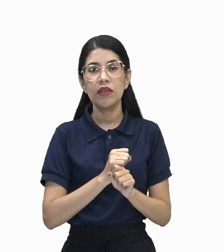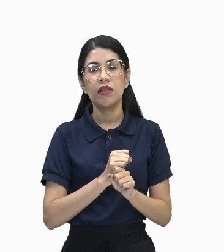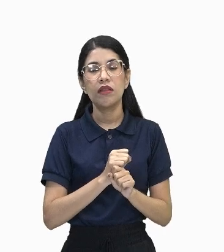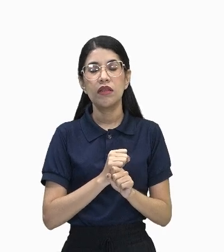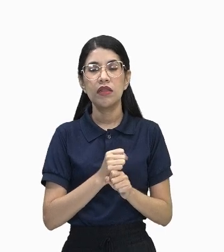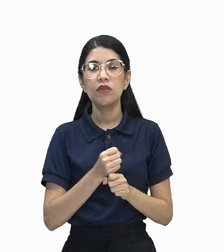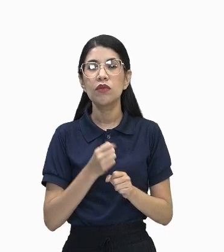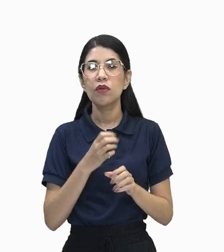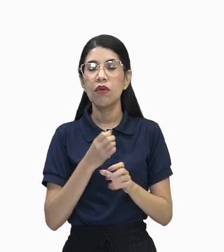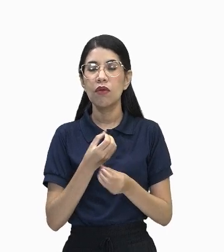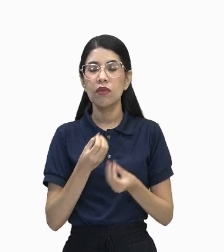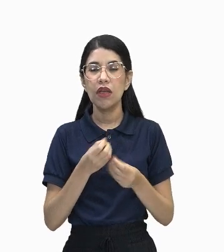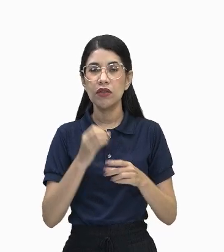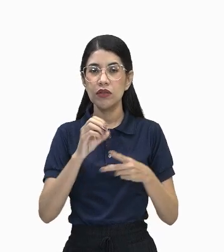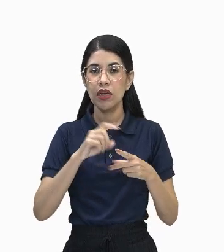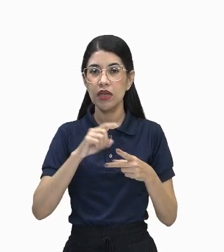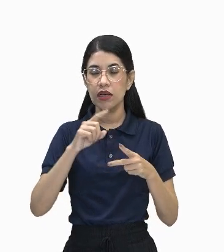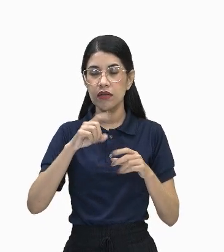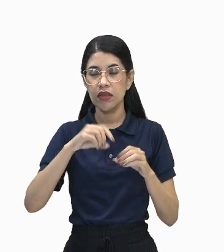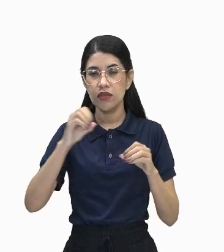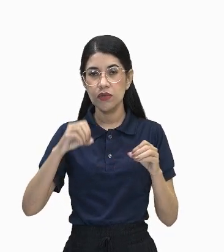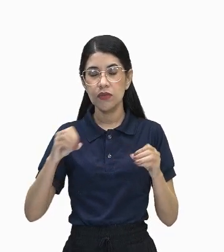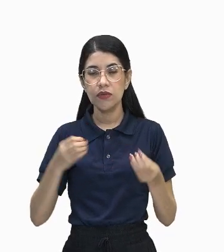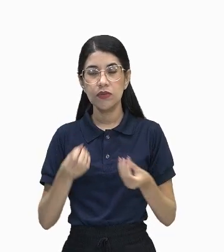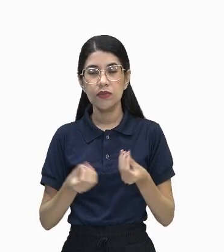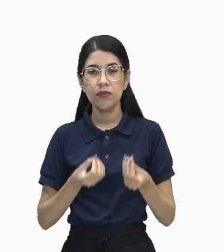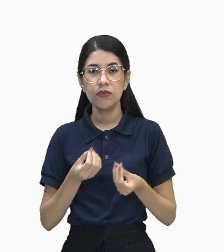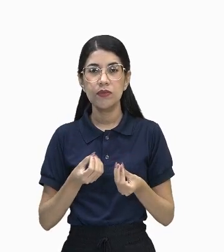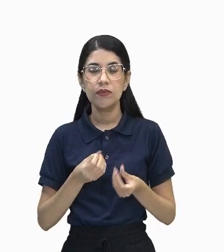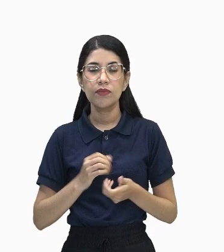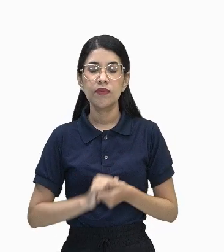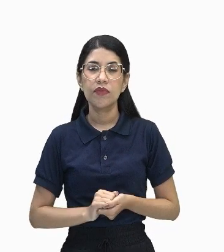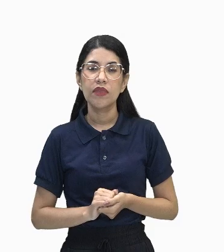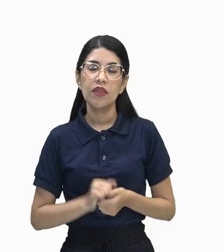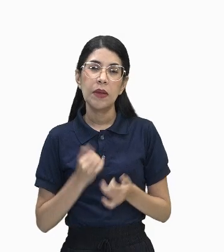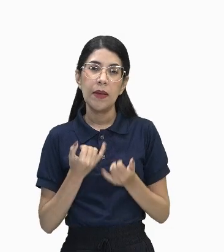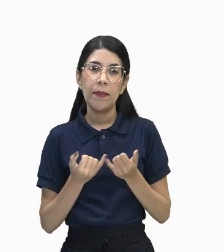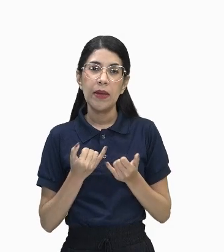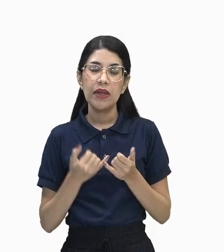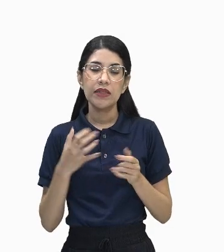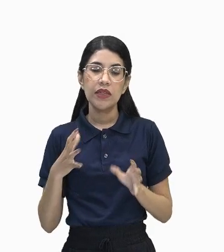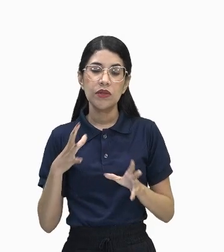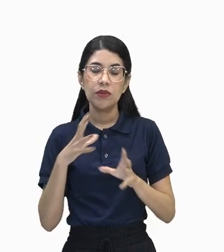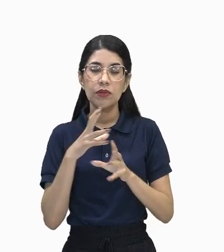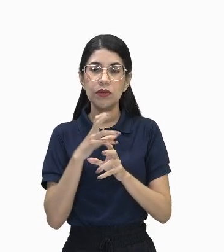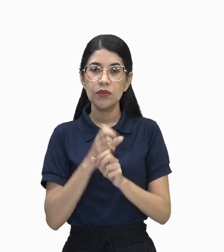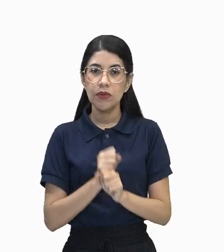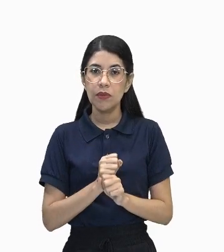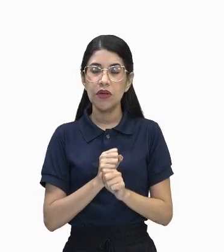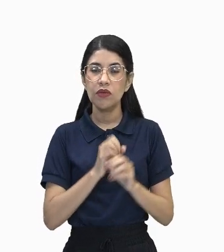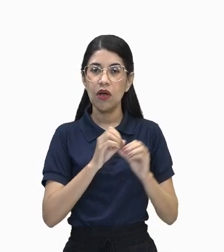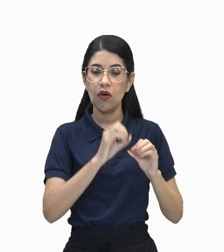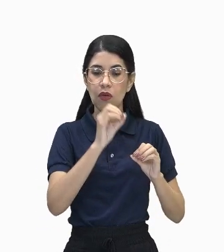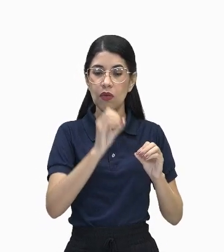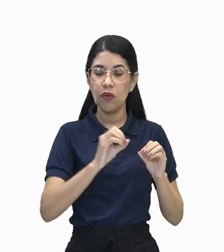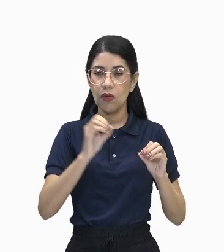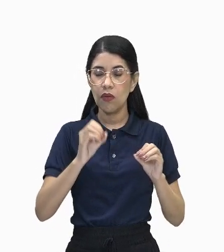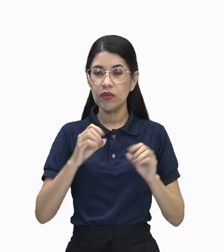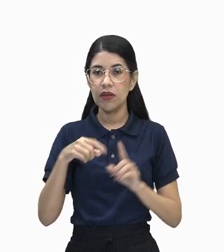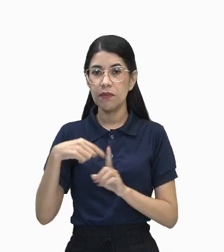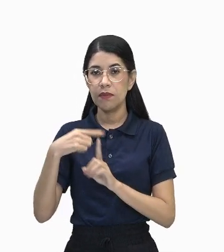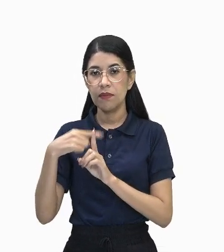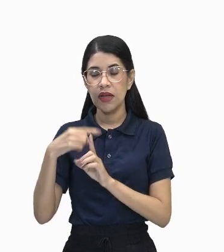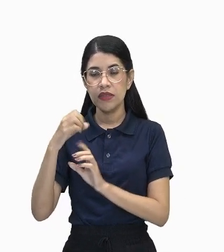de cada onda. Então, claro, né? A superposição é como se fosse o somatório de ondas, porque elas estão se